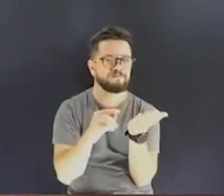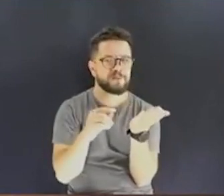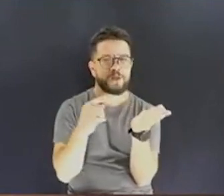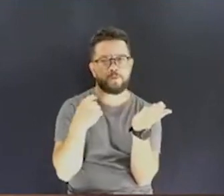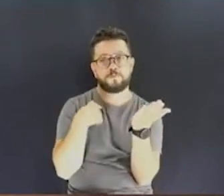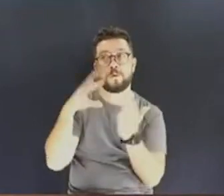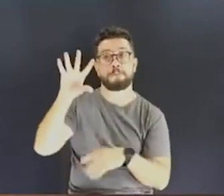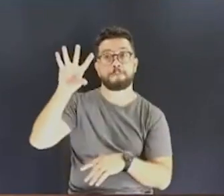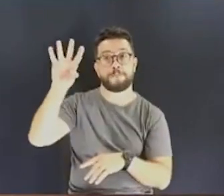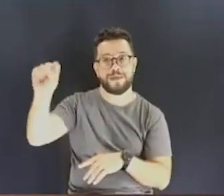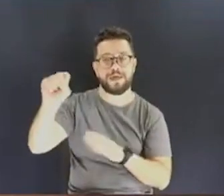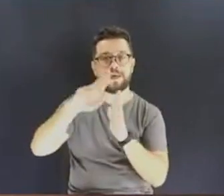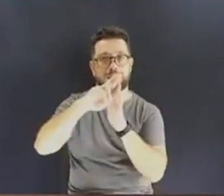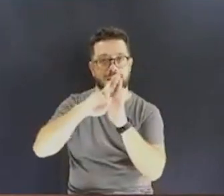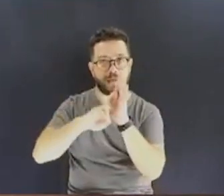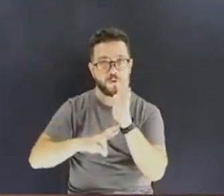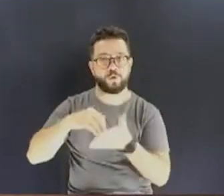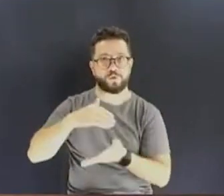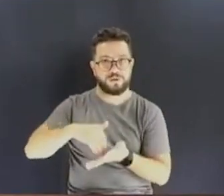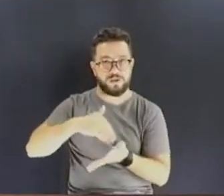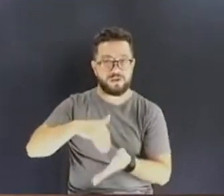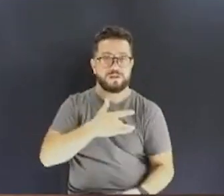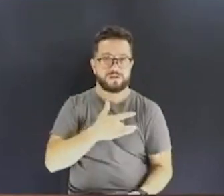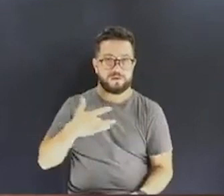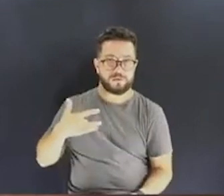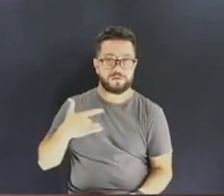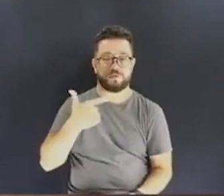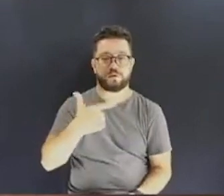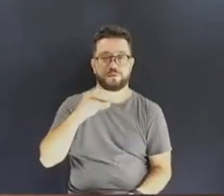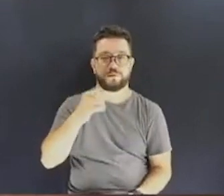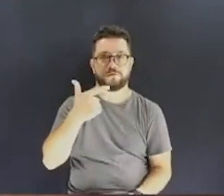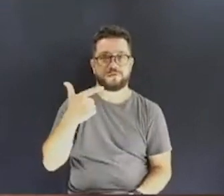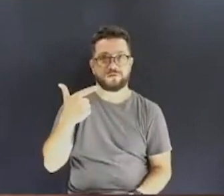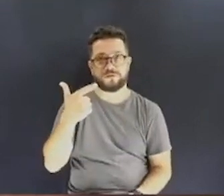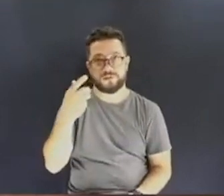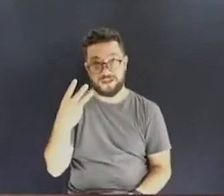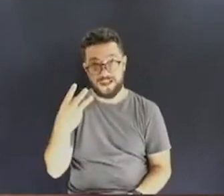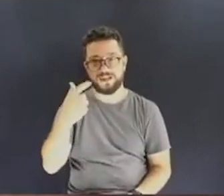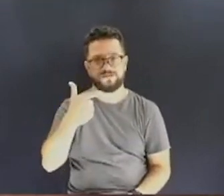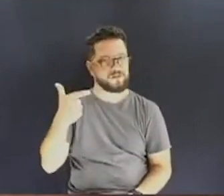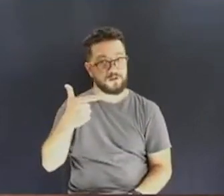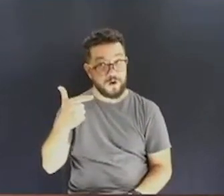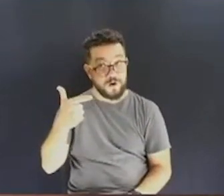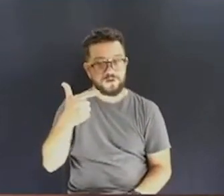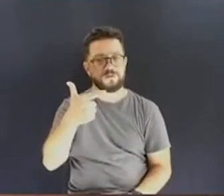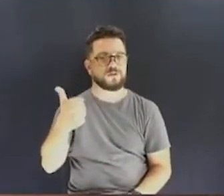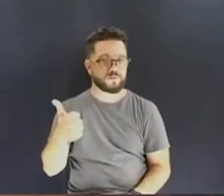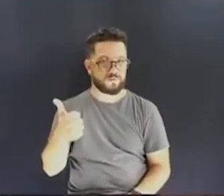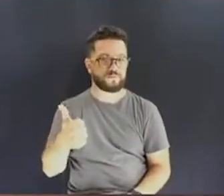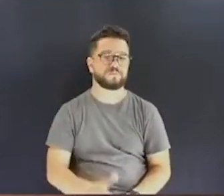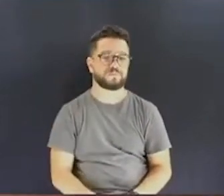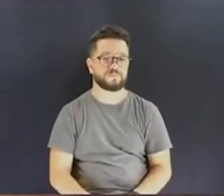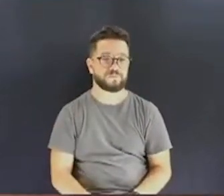relatório da Secretaria Municipal de Saúde 2023, 2022, 2021, destaques da FEAES 2023,